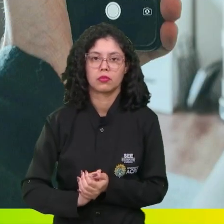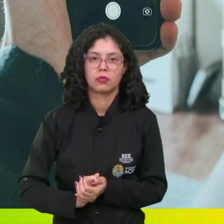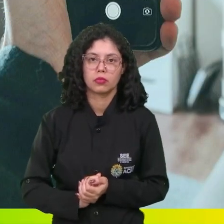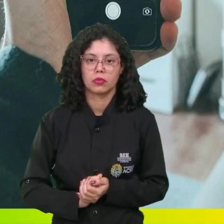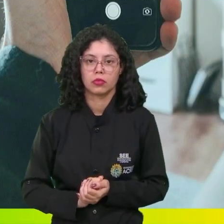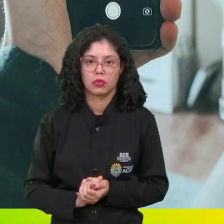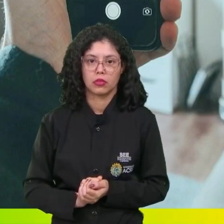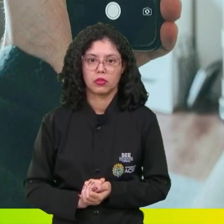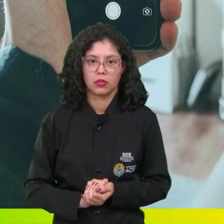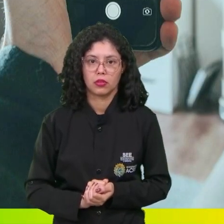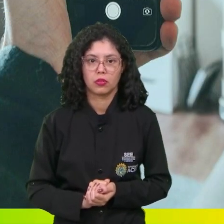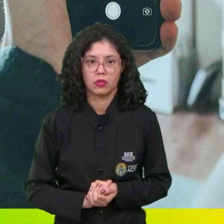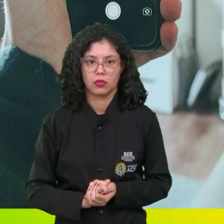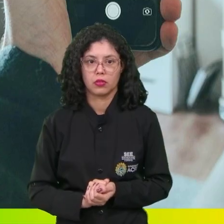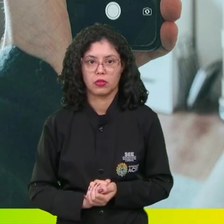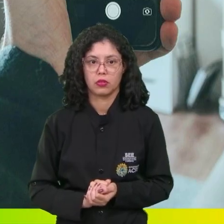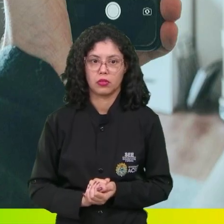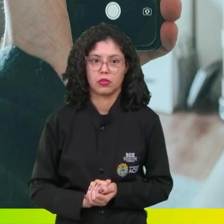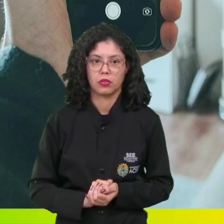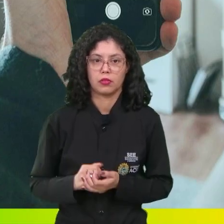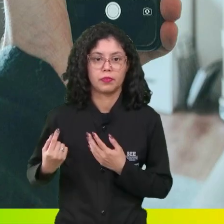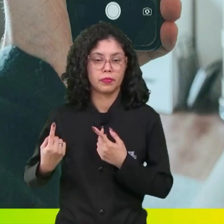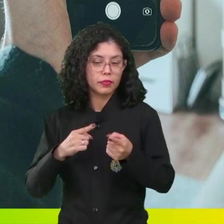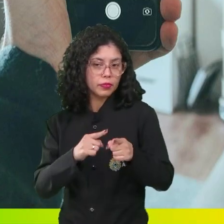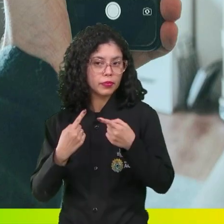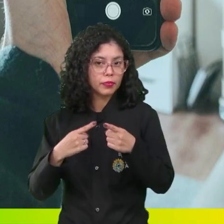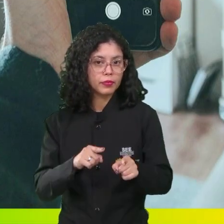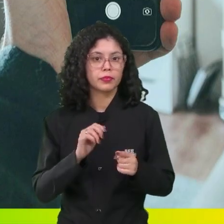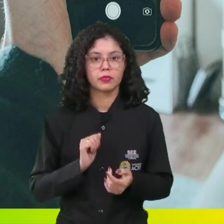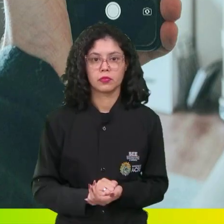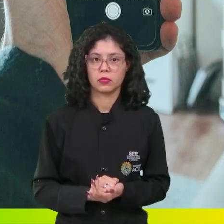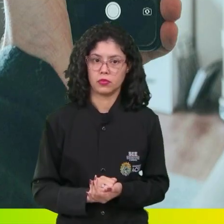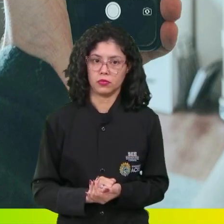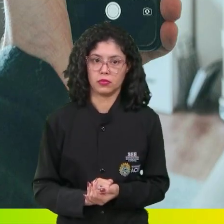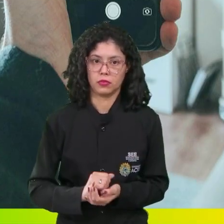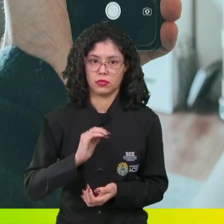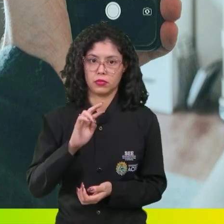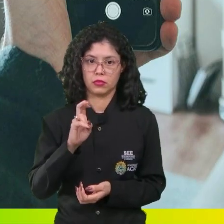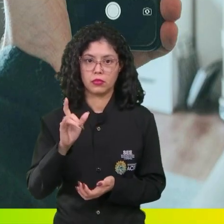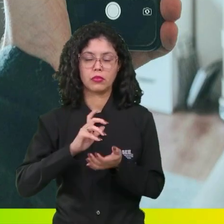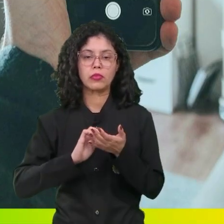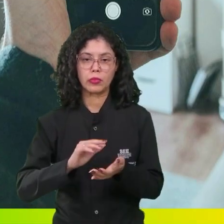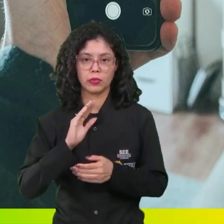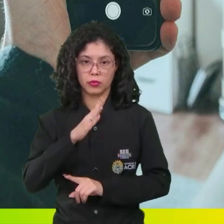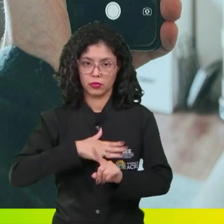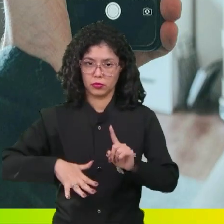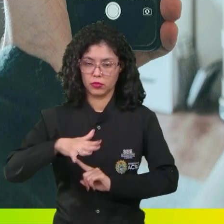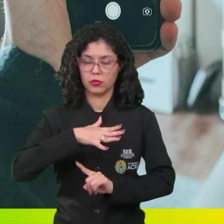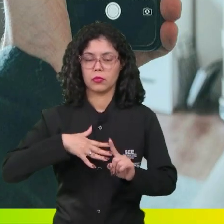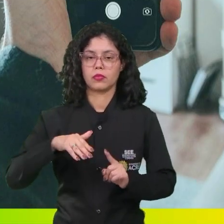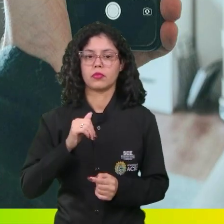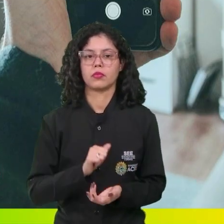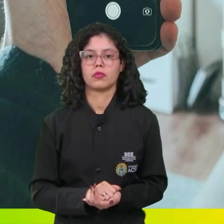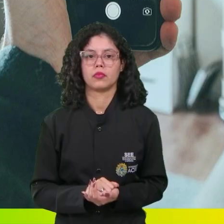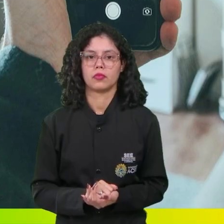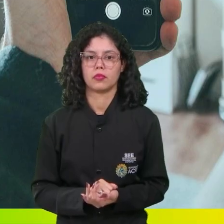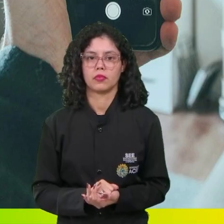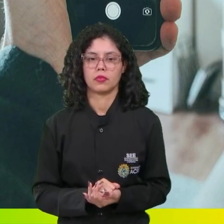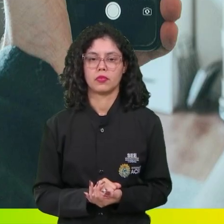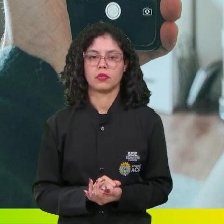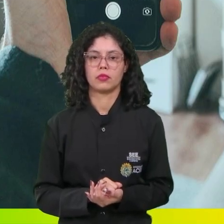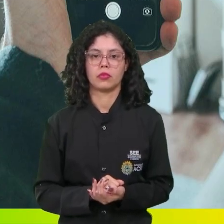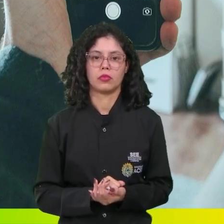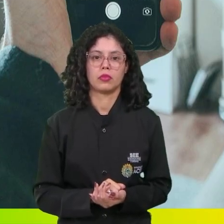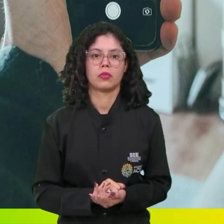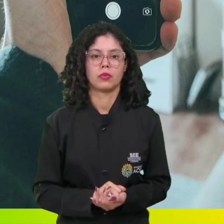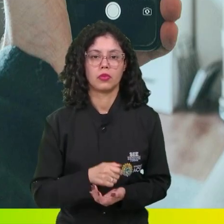ela aparece como um grande desafio, tá? Para a curadoria digital, porque no geral, quando a gente fala de curadoria